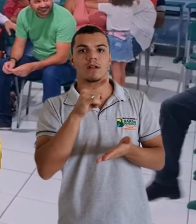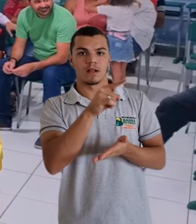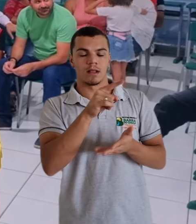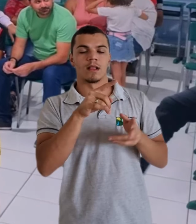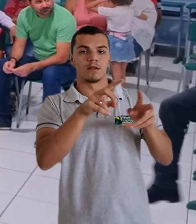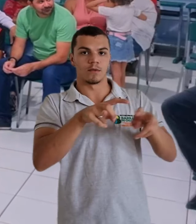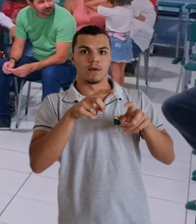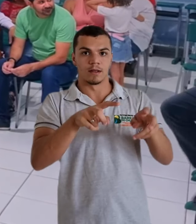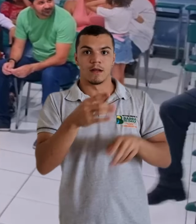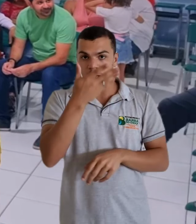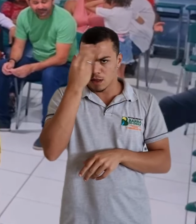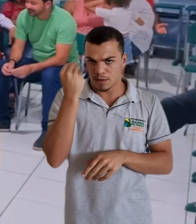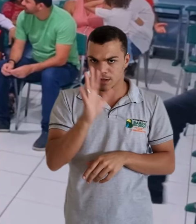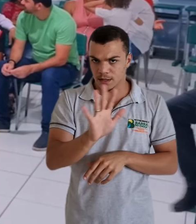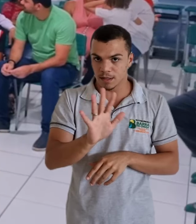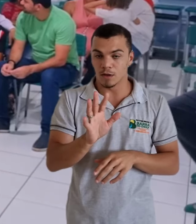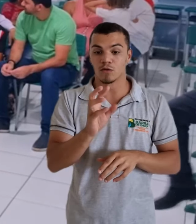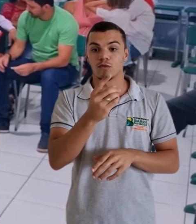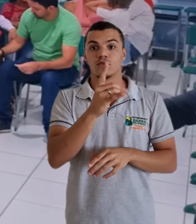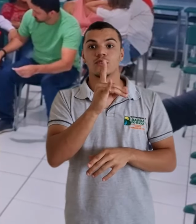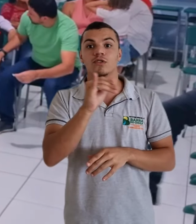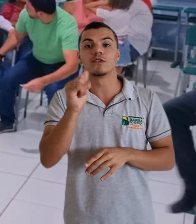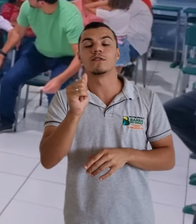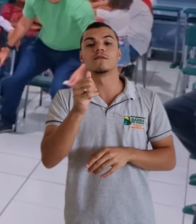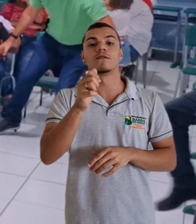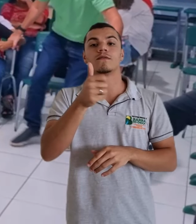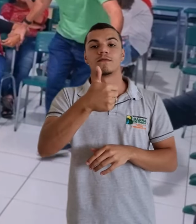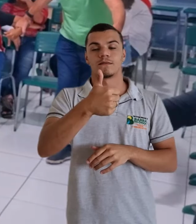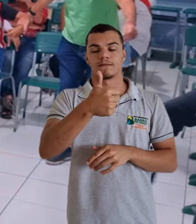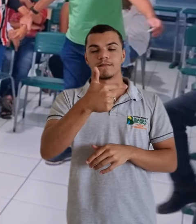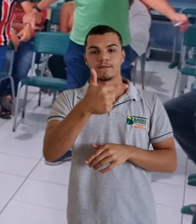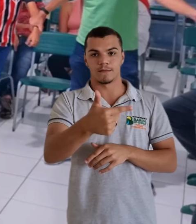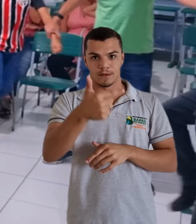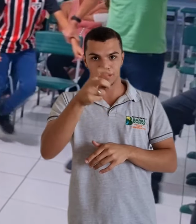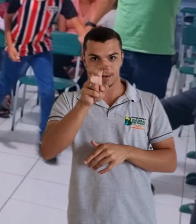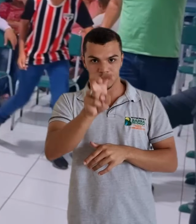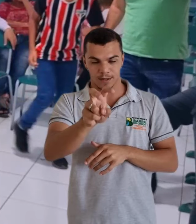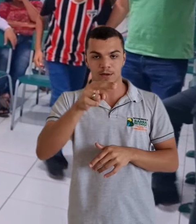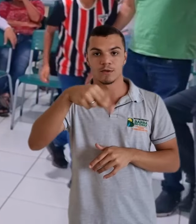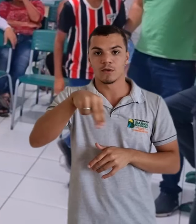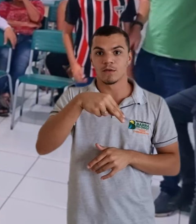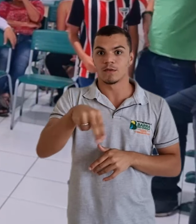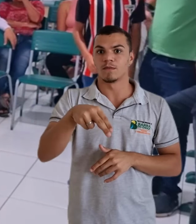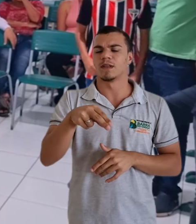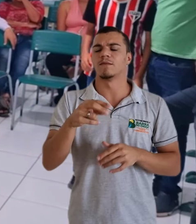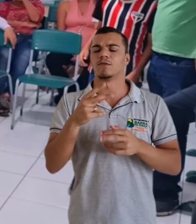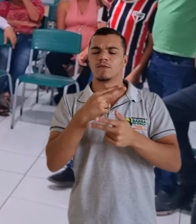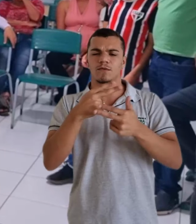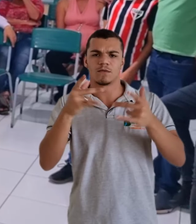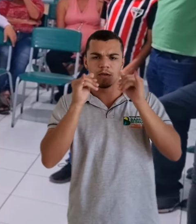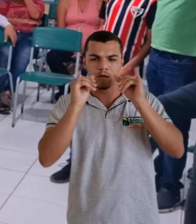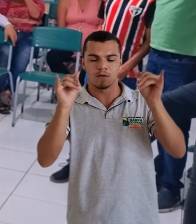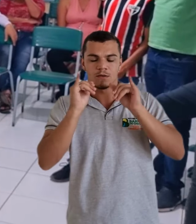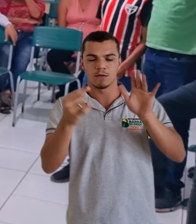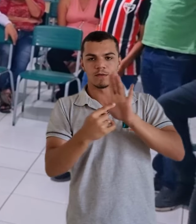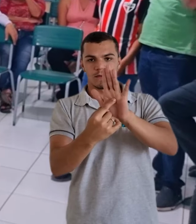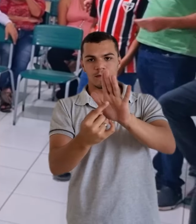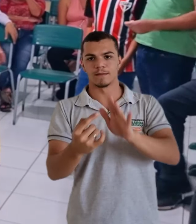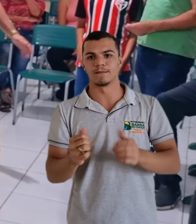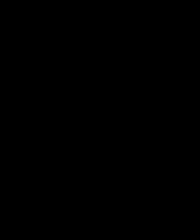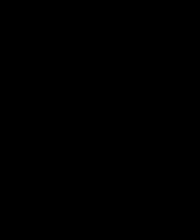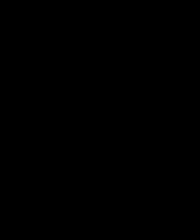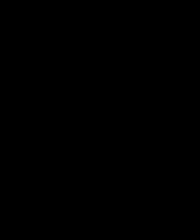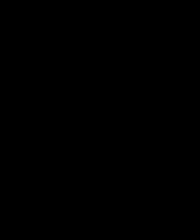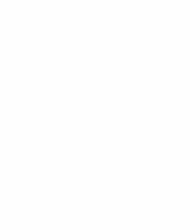de novembro. Não se esqueça, Barra do Choça vai ter uma grande surpresa, com grandes serviços e grandes obras. Vamos juntos!